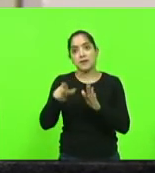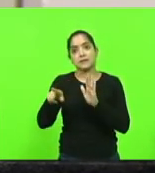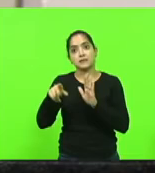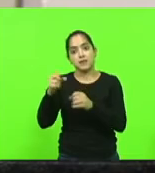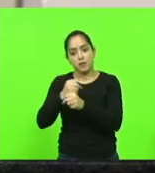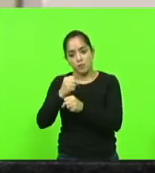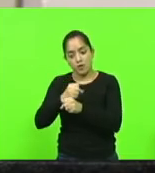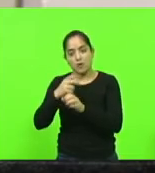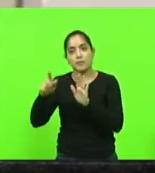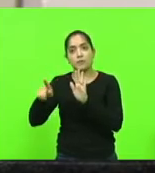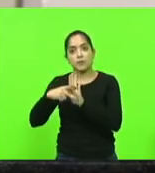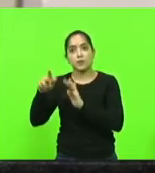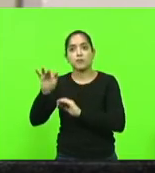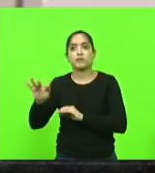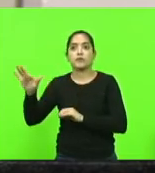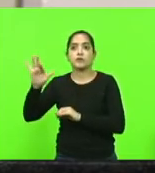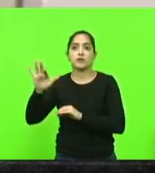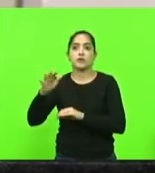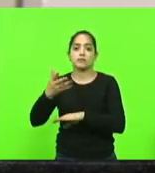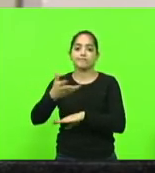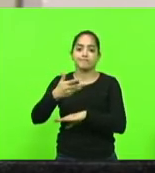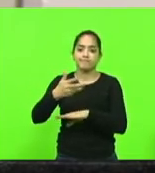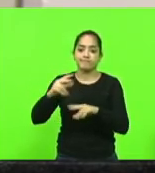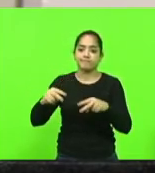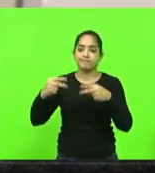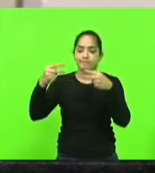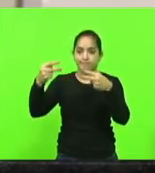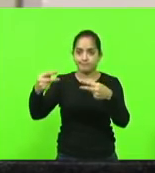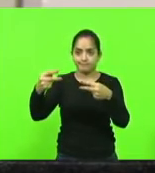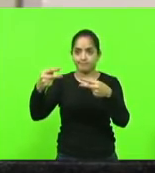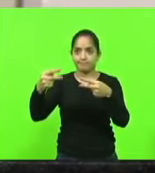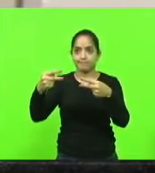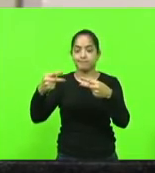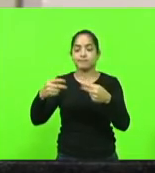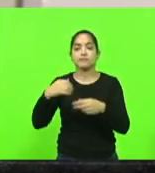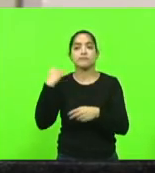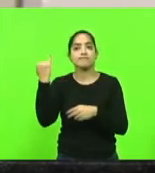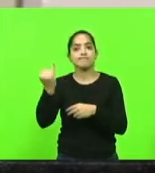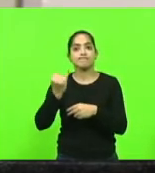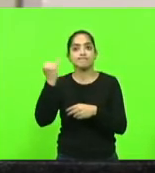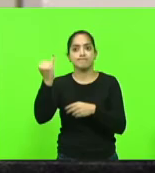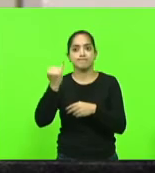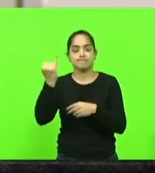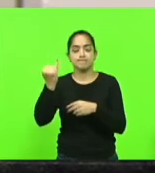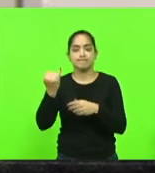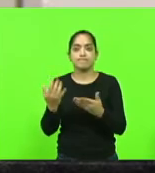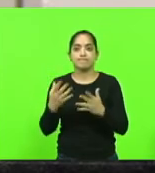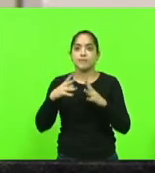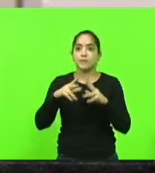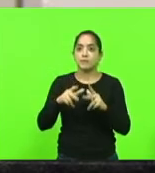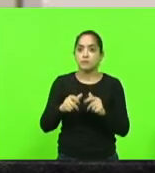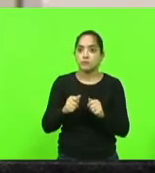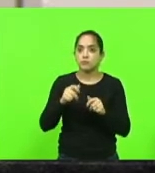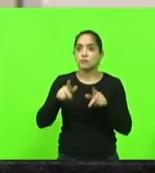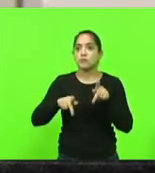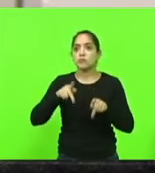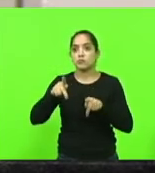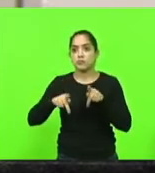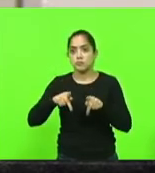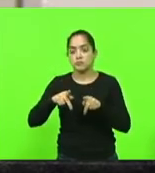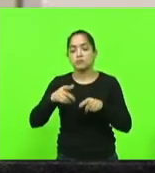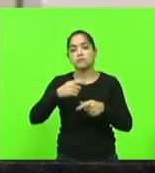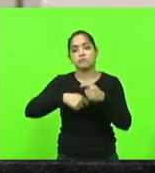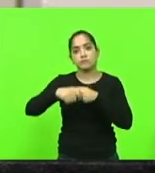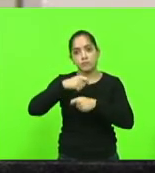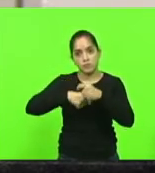para acelerar a duplicação dessa rodovia tão importante para todos nós catarinenses e para a economia e